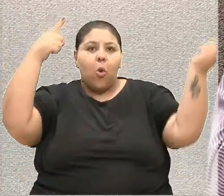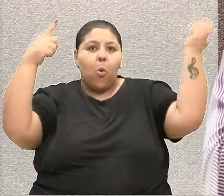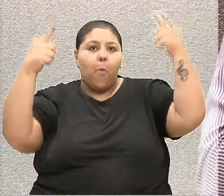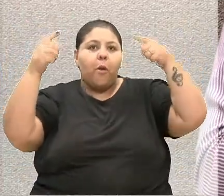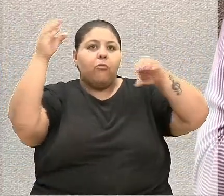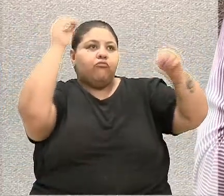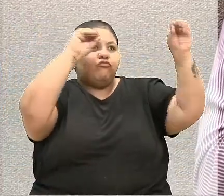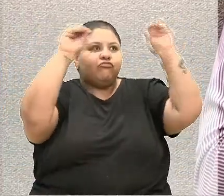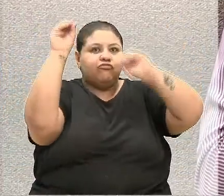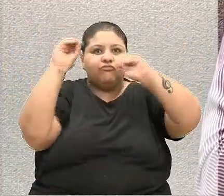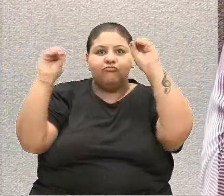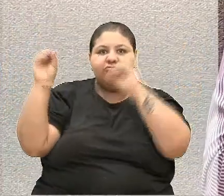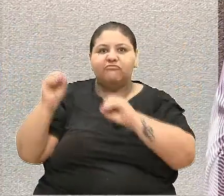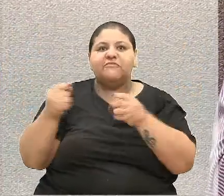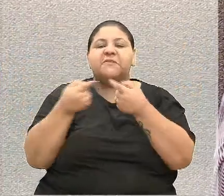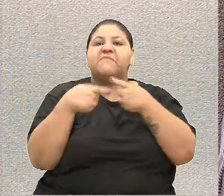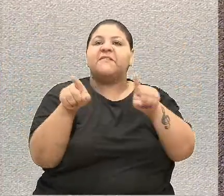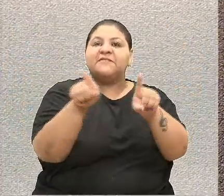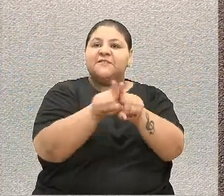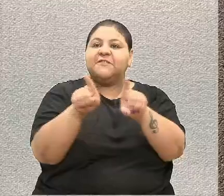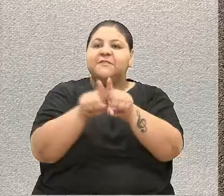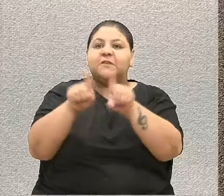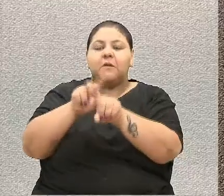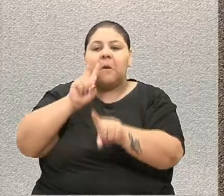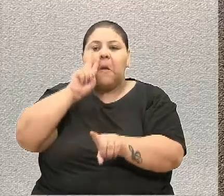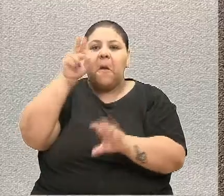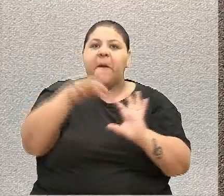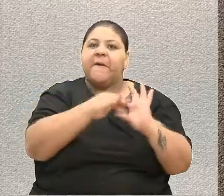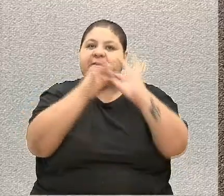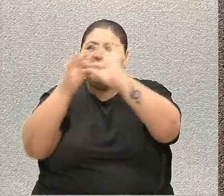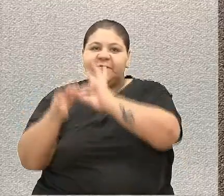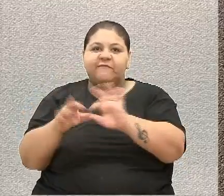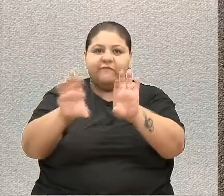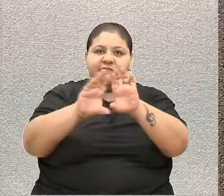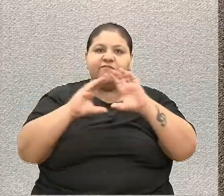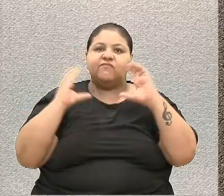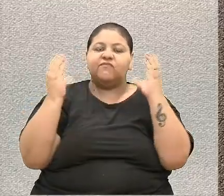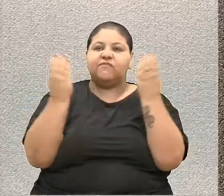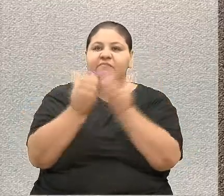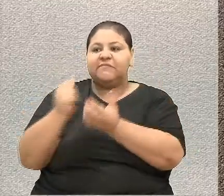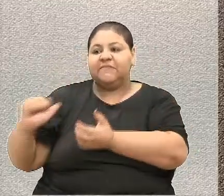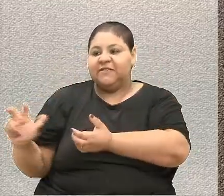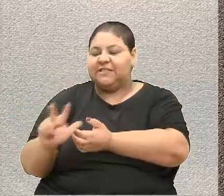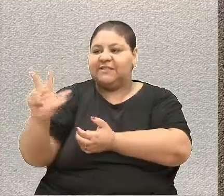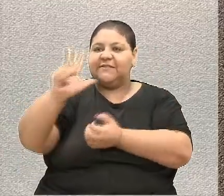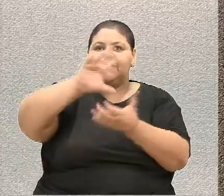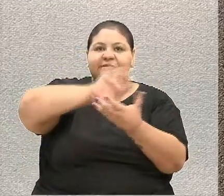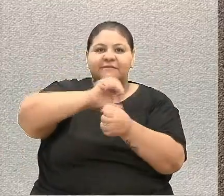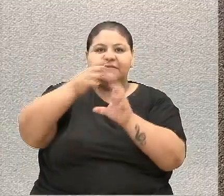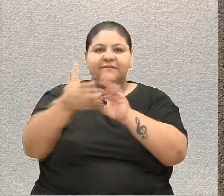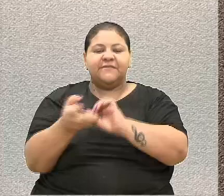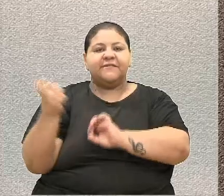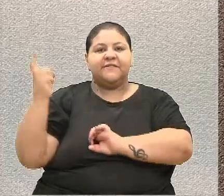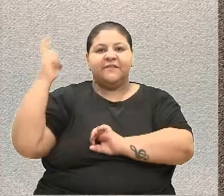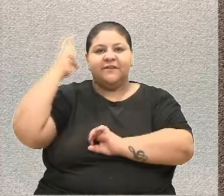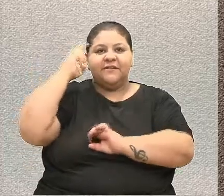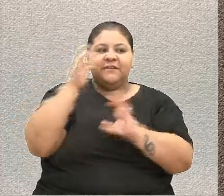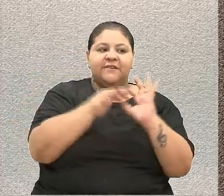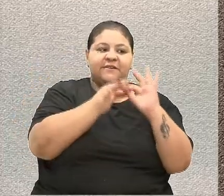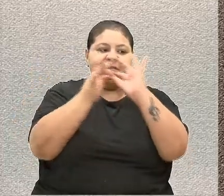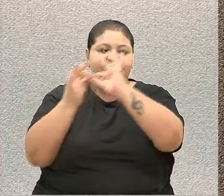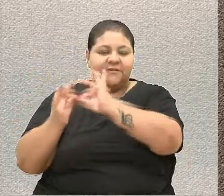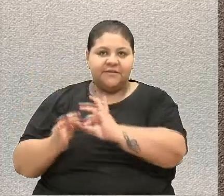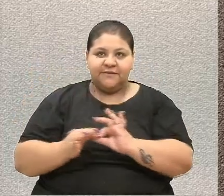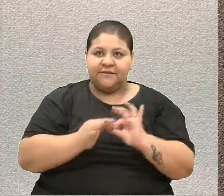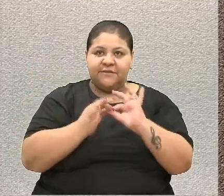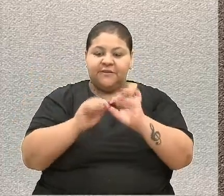decoração natalina, mas também fortalece os laços comunitários, valorizando a arte, a cultura e a união. Que